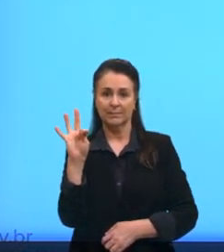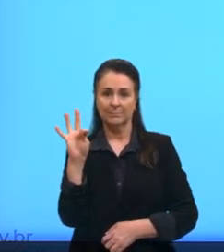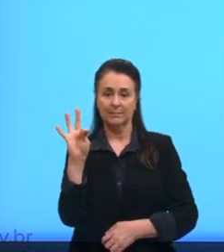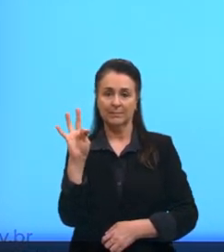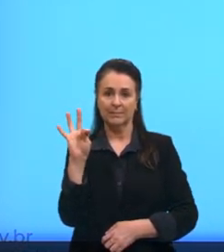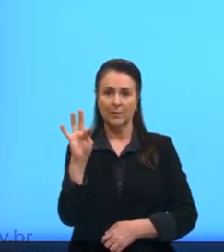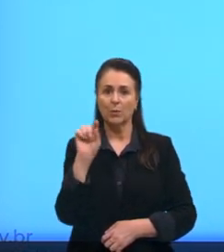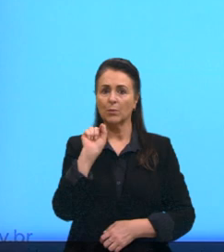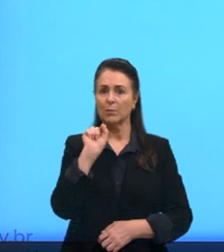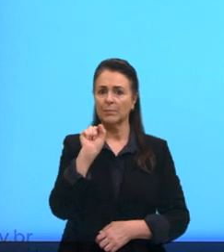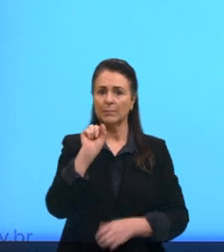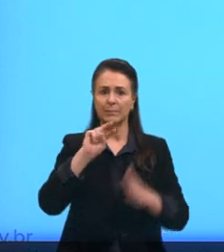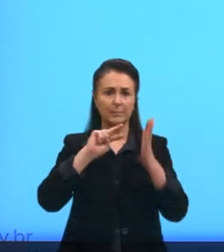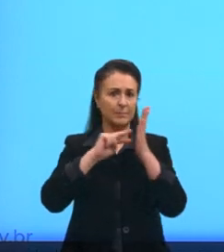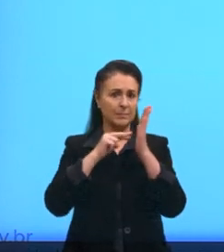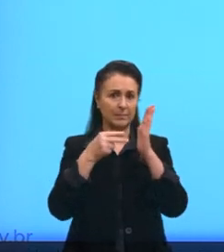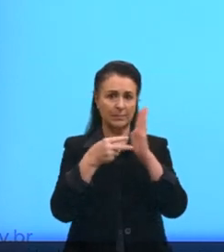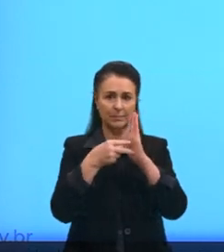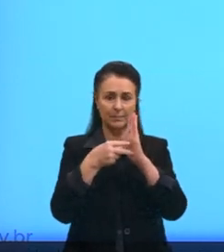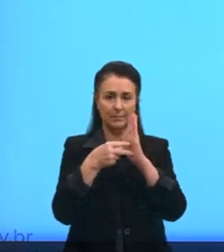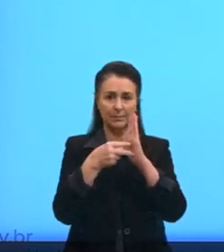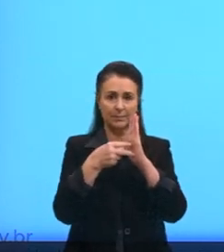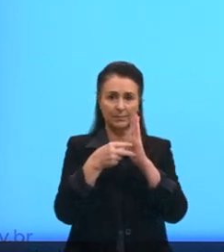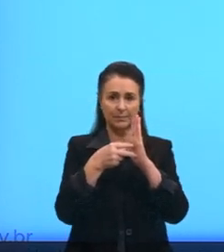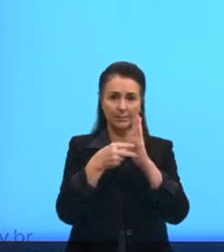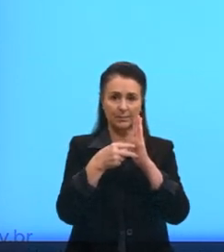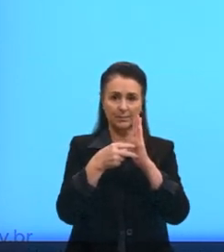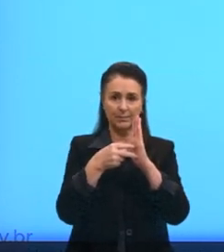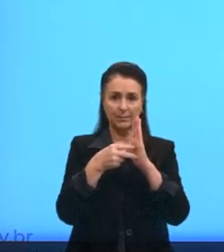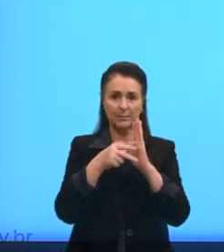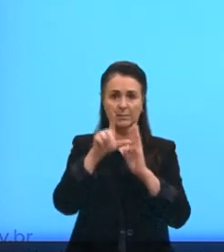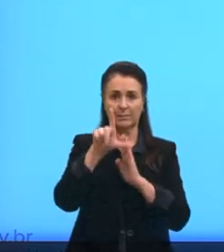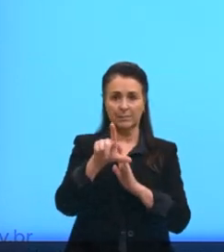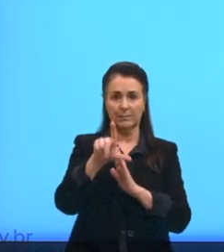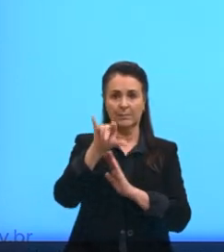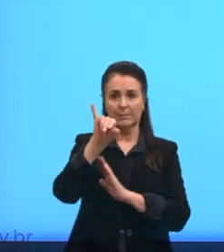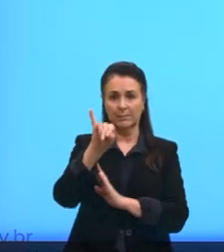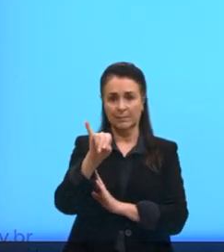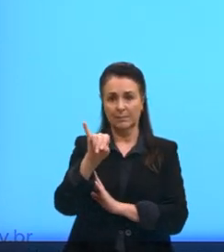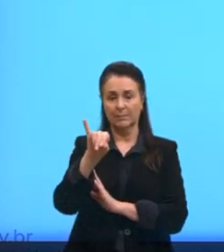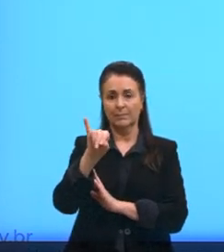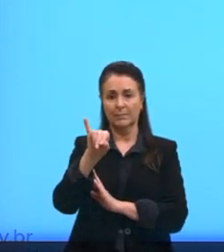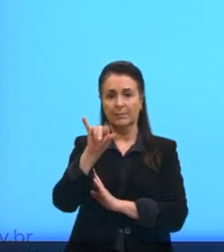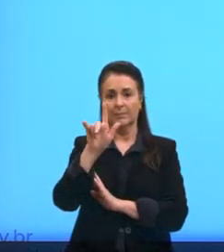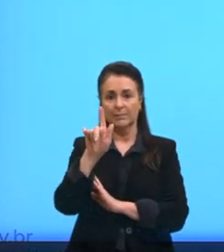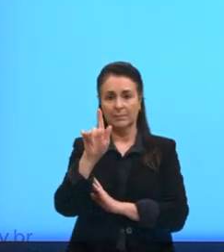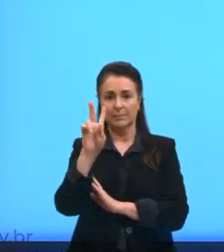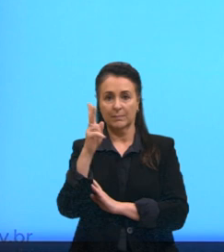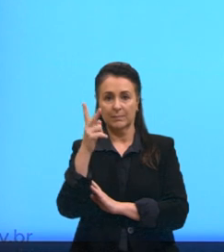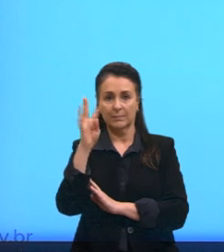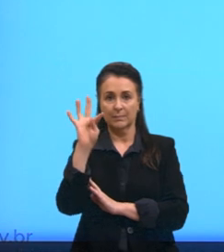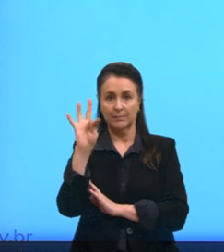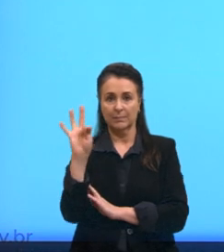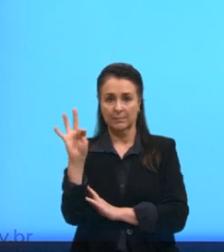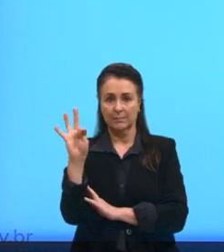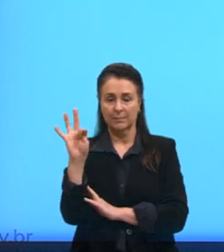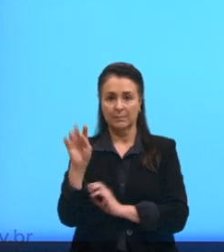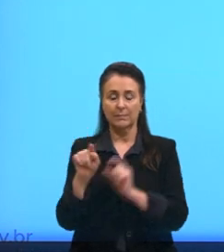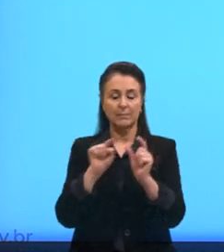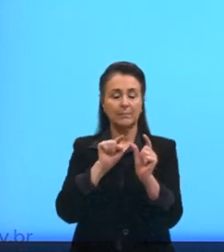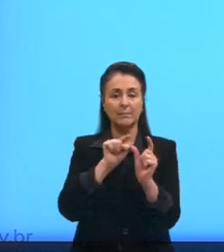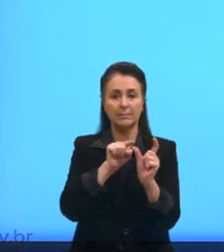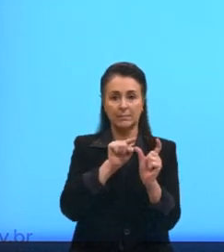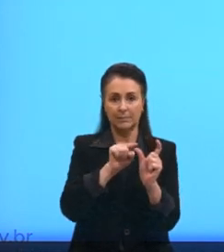a light e l i g h t Light é uma